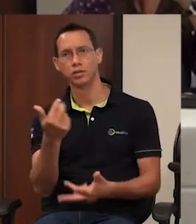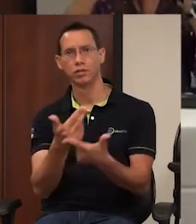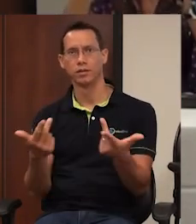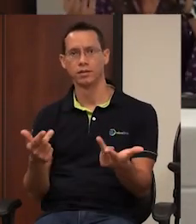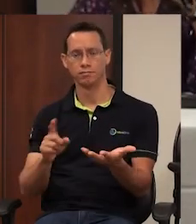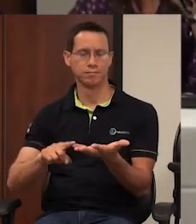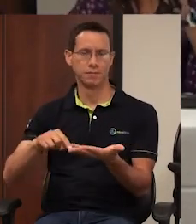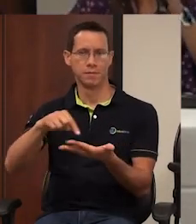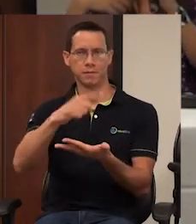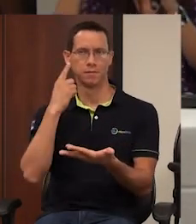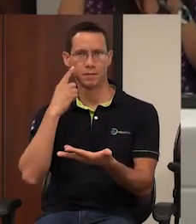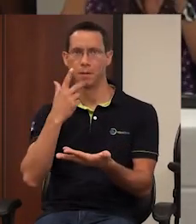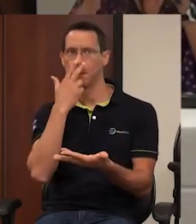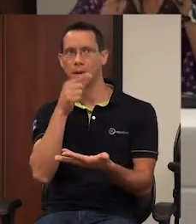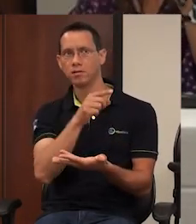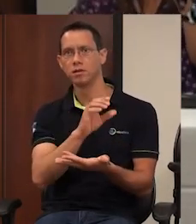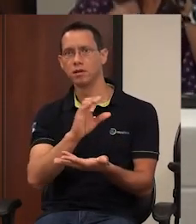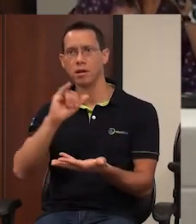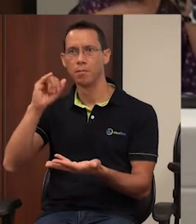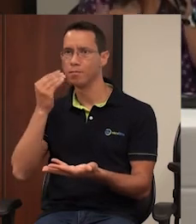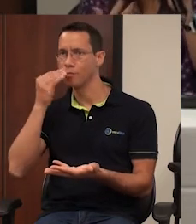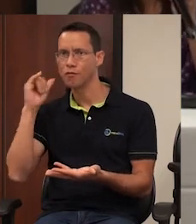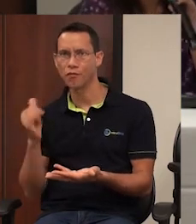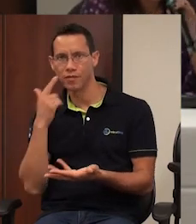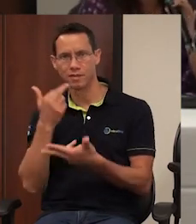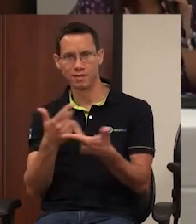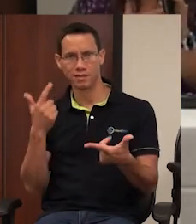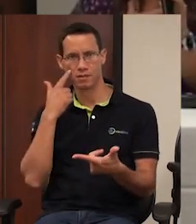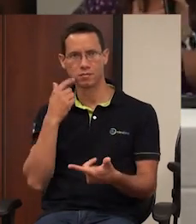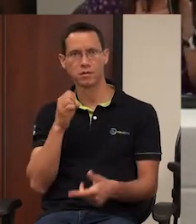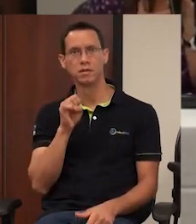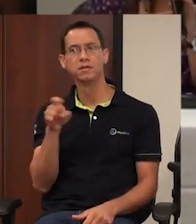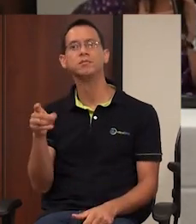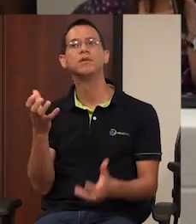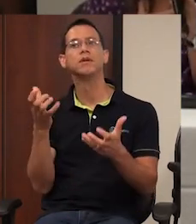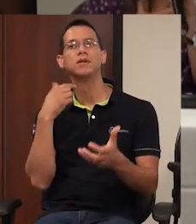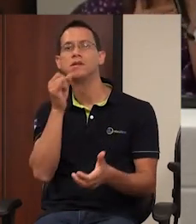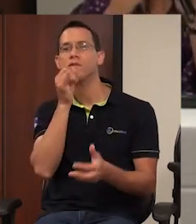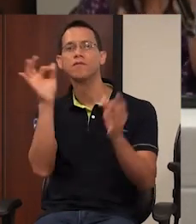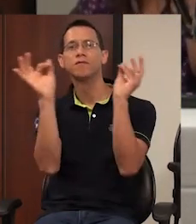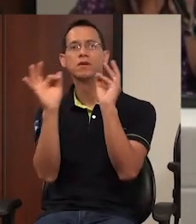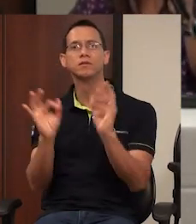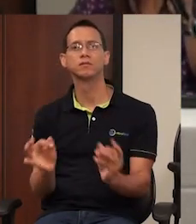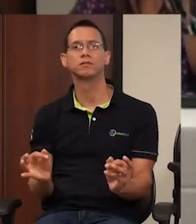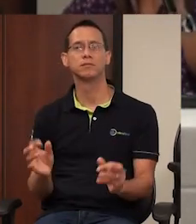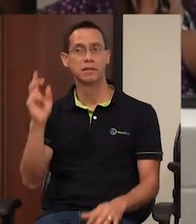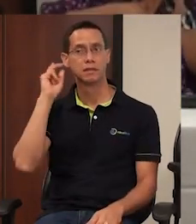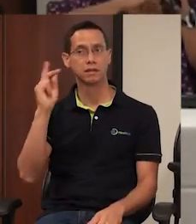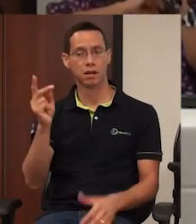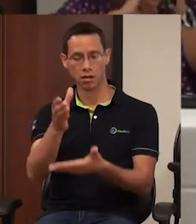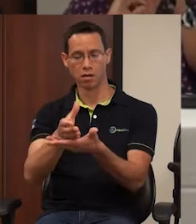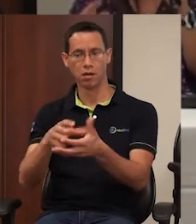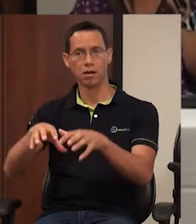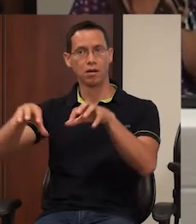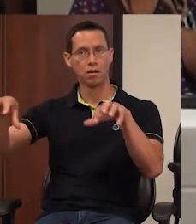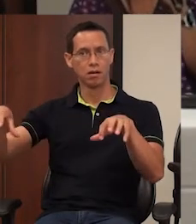se é um golpista, porque... Bom, enfim, se ela quiser ser feliz, eu penso o seguinte, com a parte dela, ela faz o que